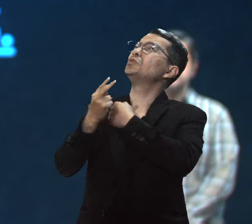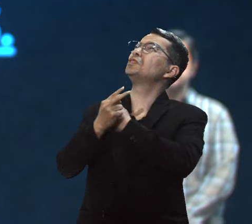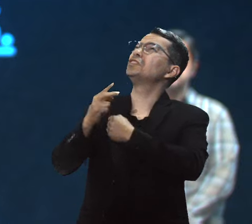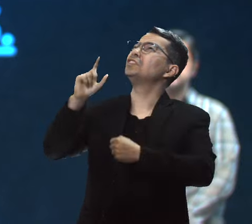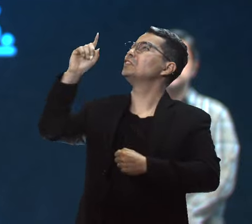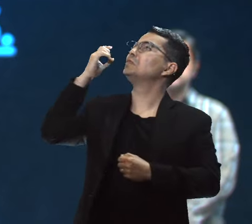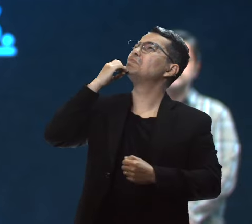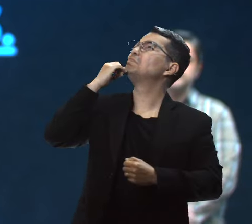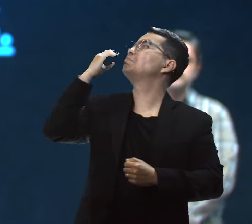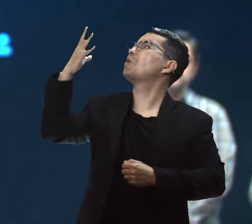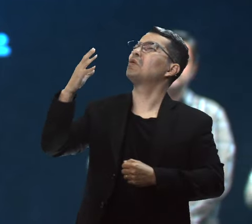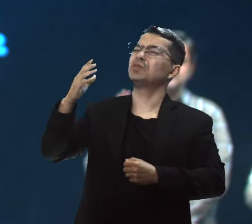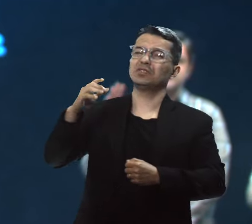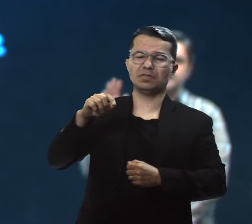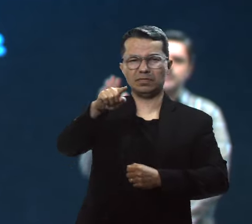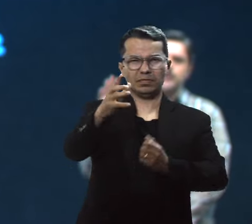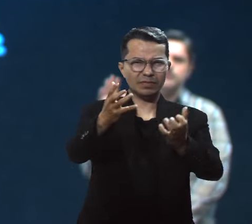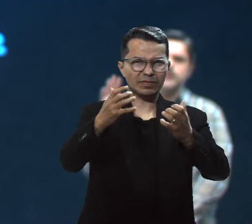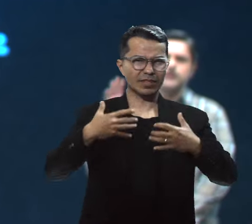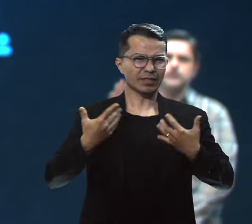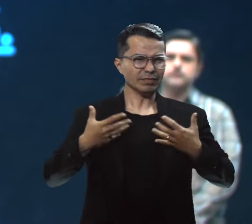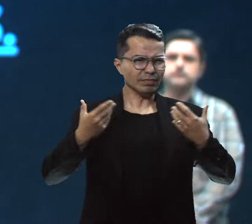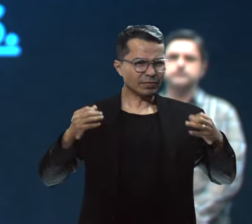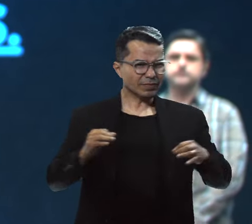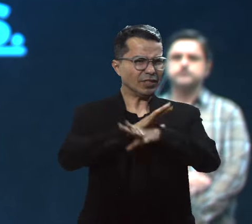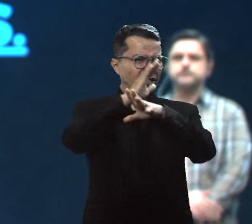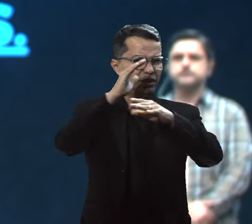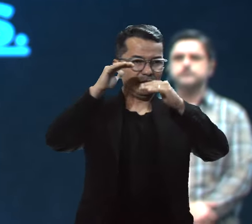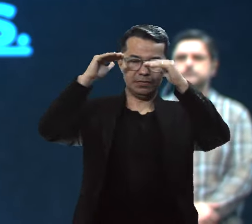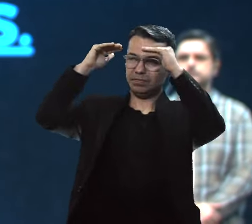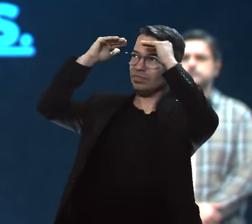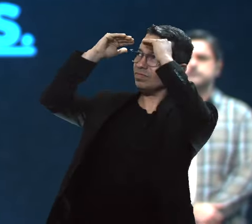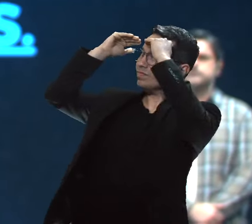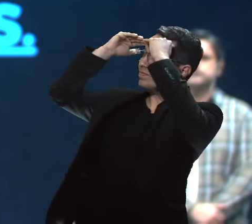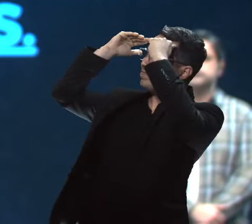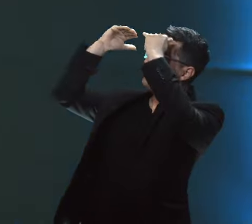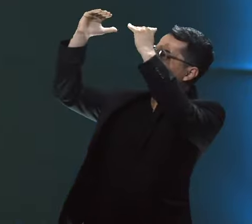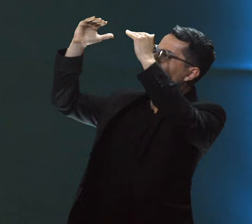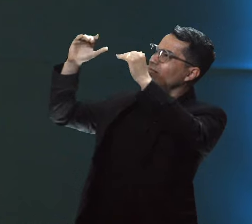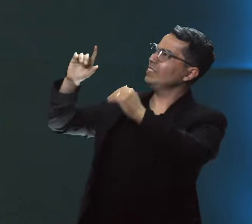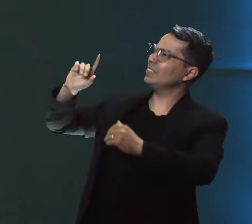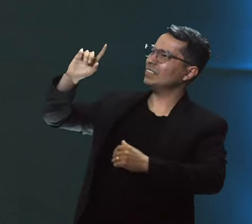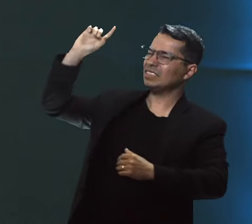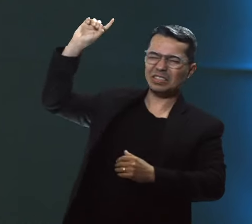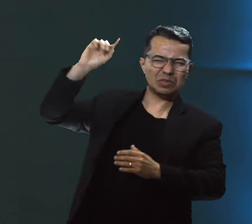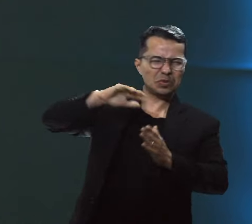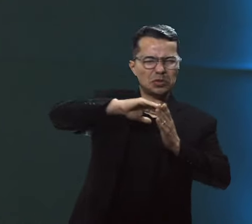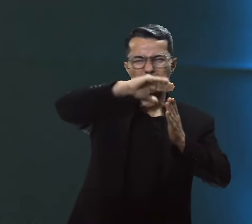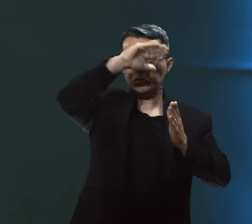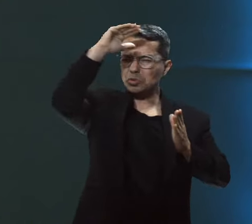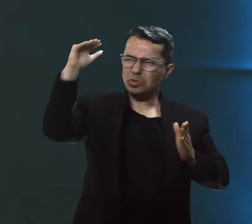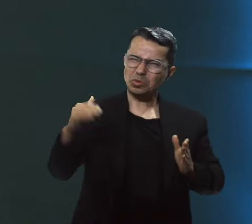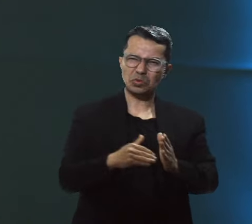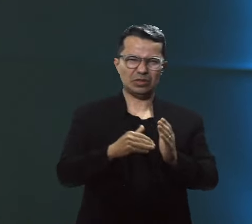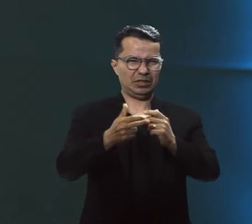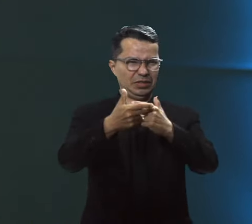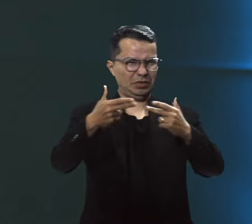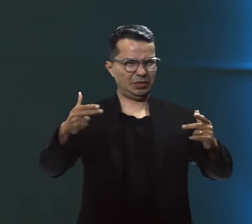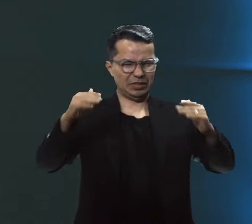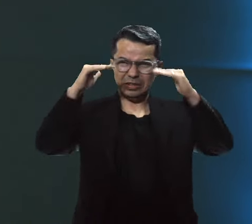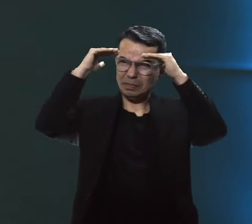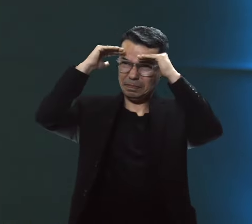alegria completa aqui, levante as mãos. Obedeça tudo, não apenas a parte que lhe